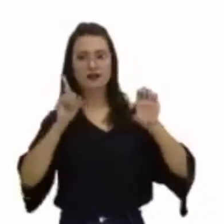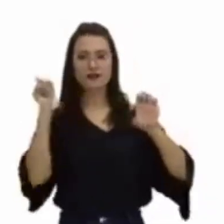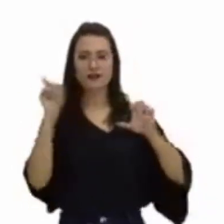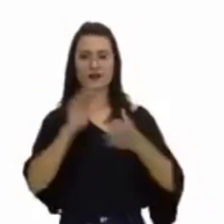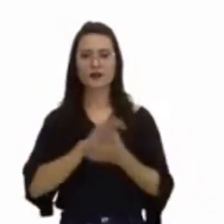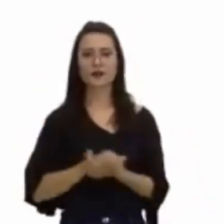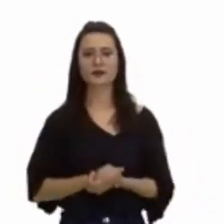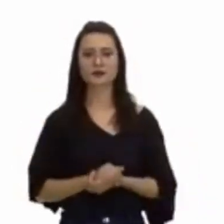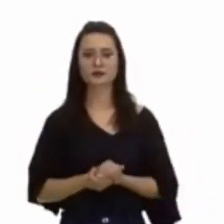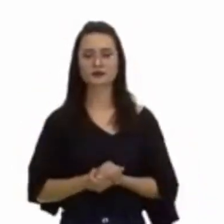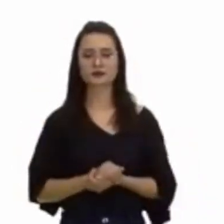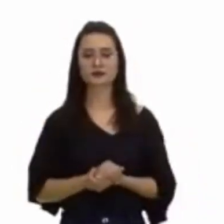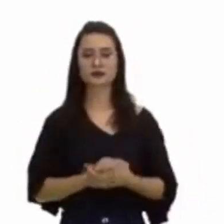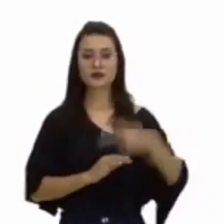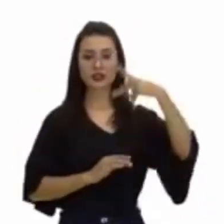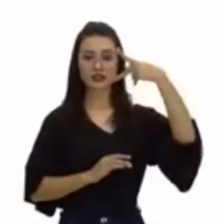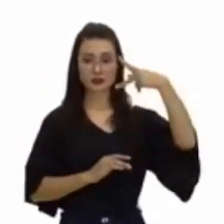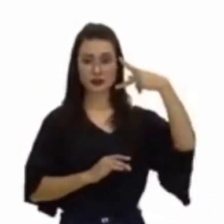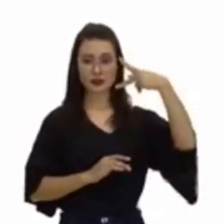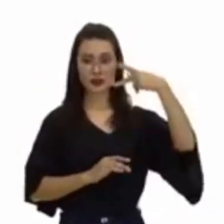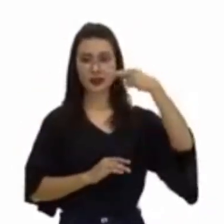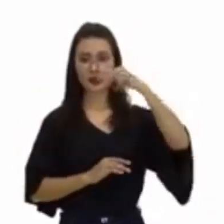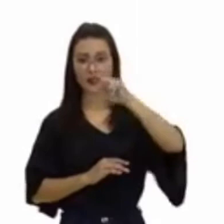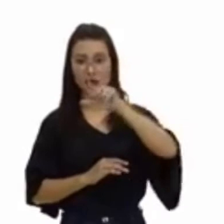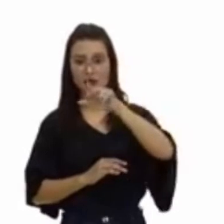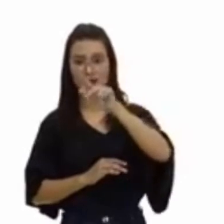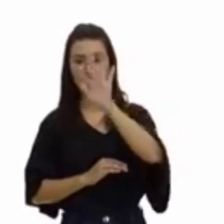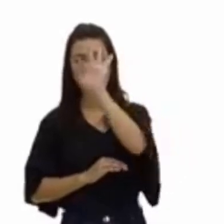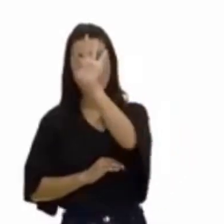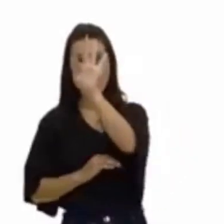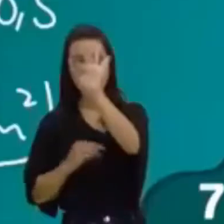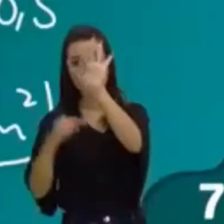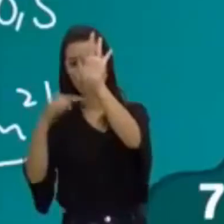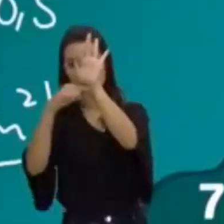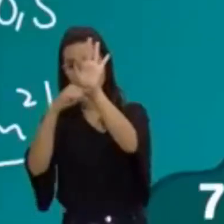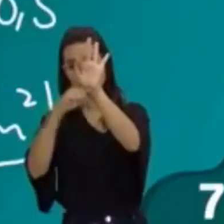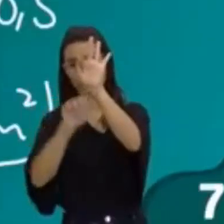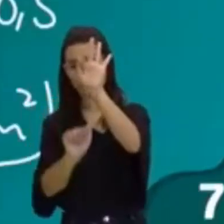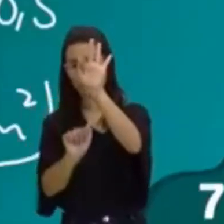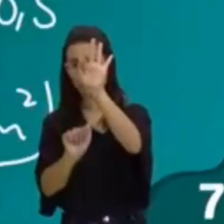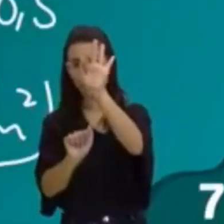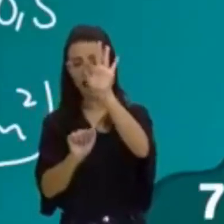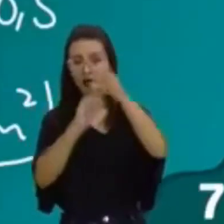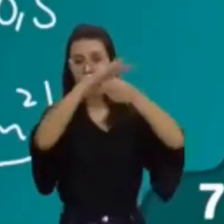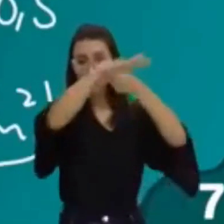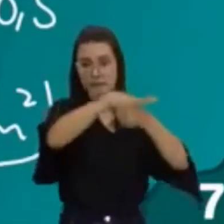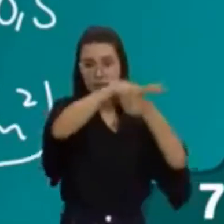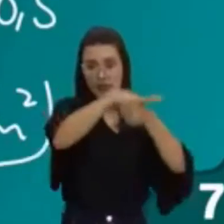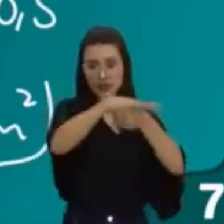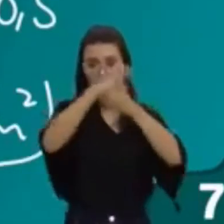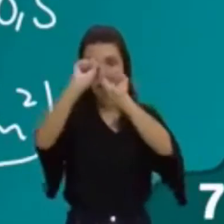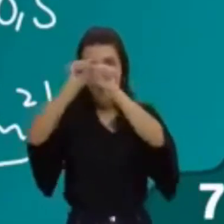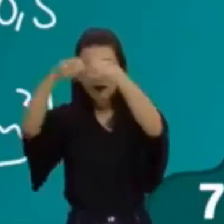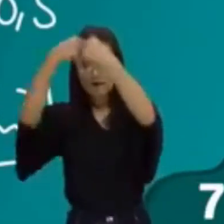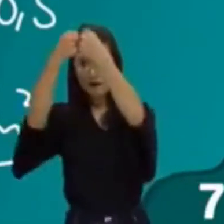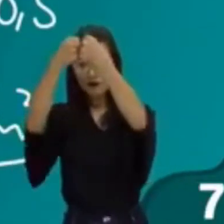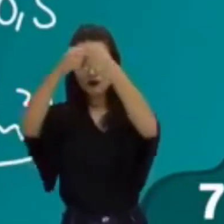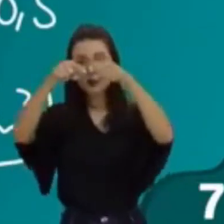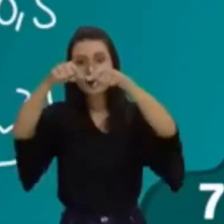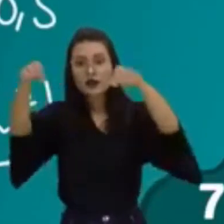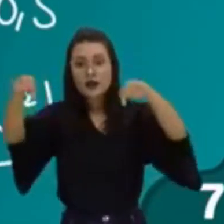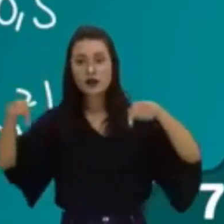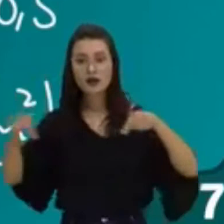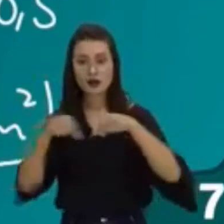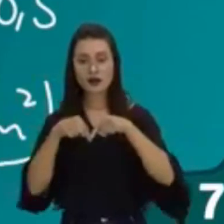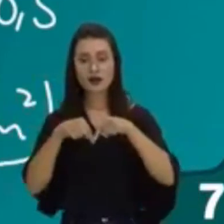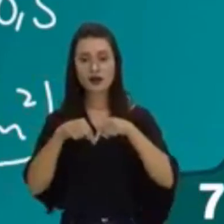Pressão é força sobre área. Nós encontramos a pressão. Como eles têm formatos diferentes, mas a altura é a